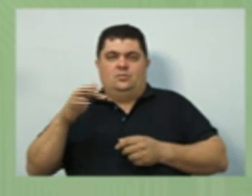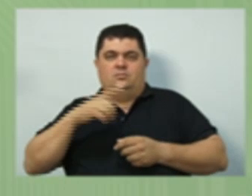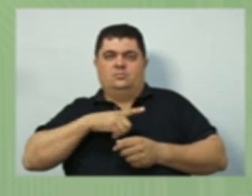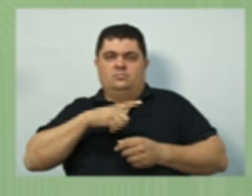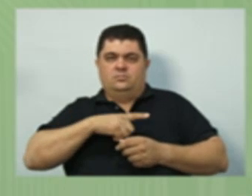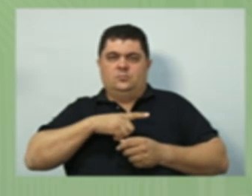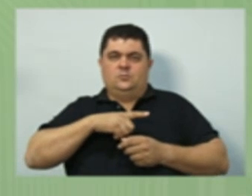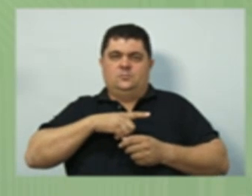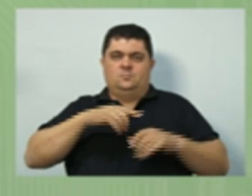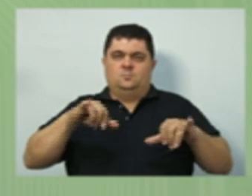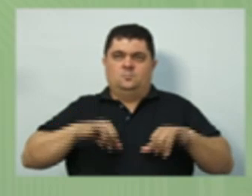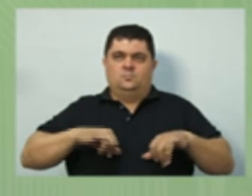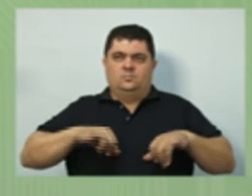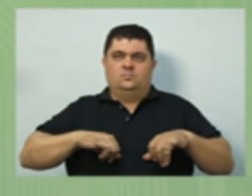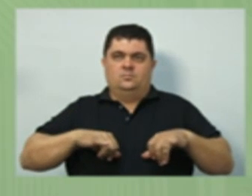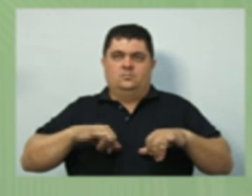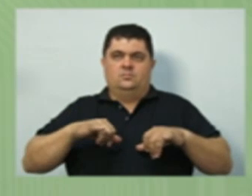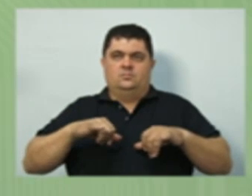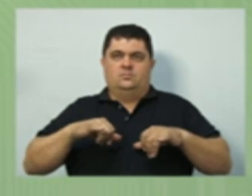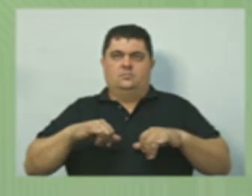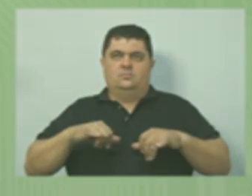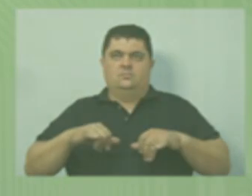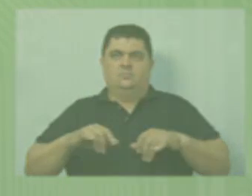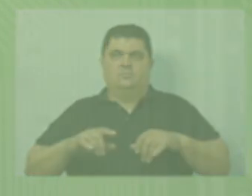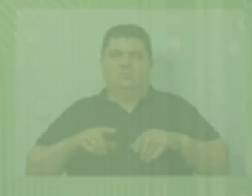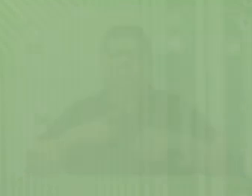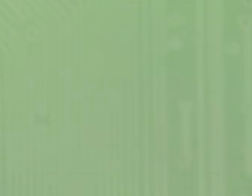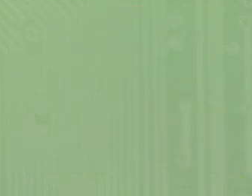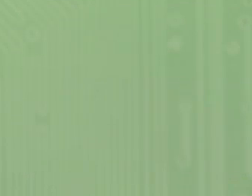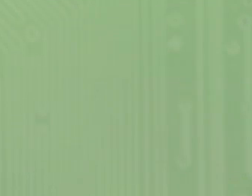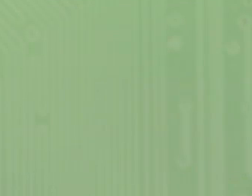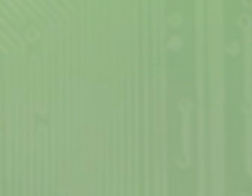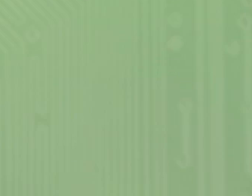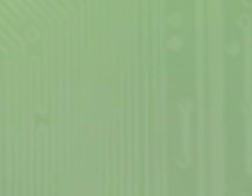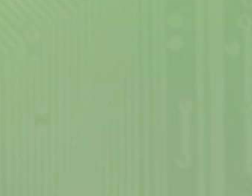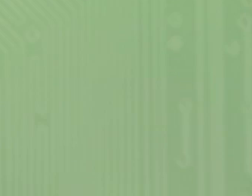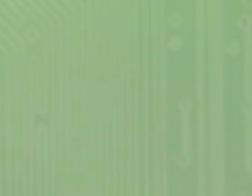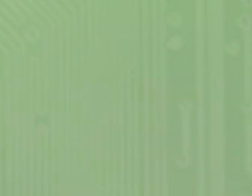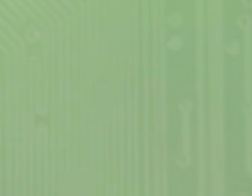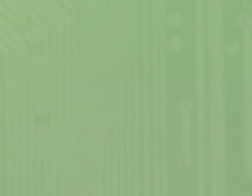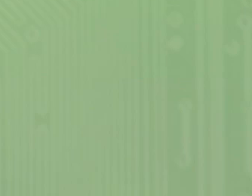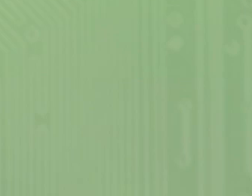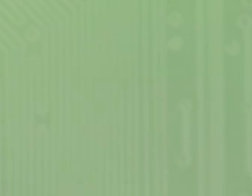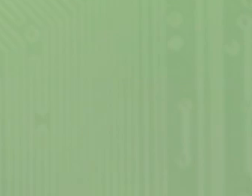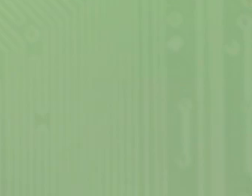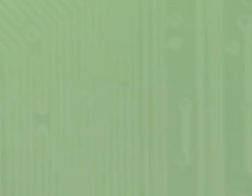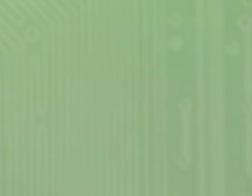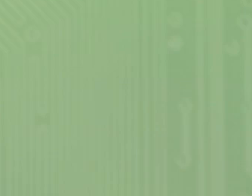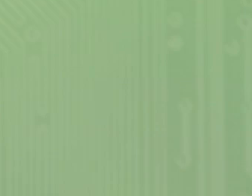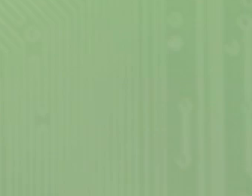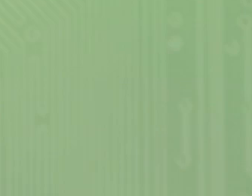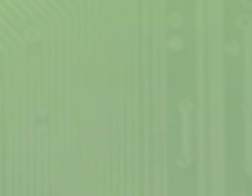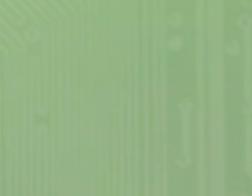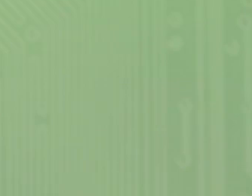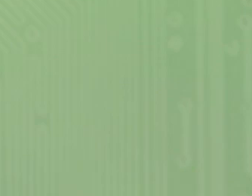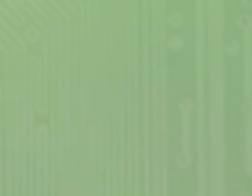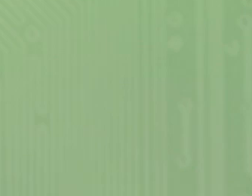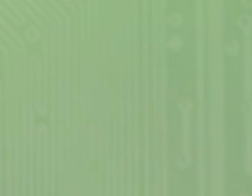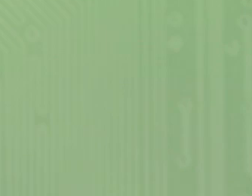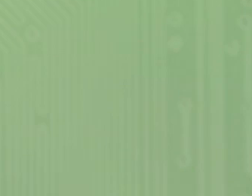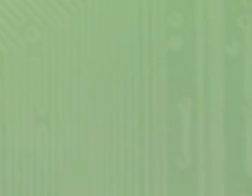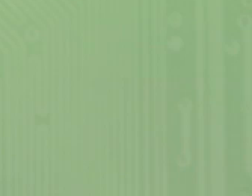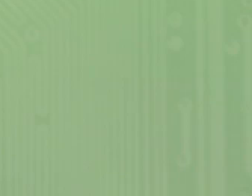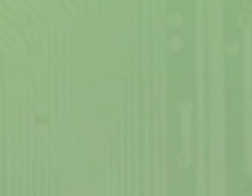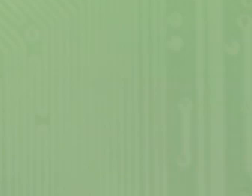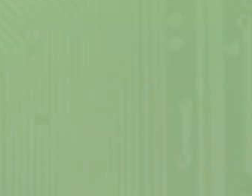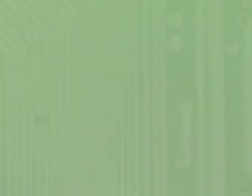um sacrifício ou um sofrimento. Qual é a diferença? Vou trabalhar um sacrifício, vou trabalhar